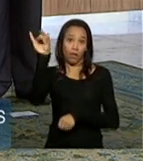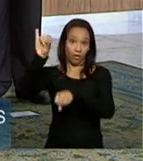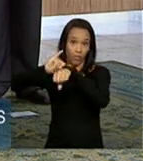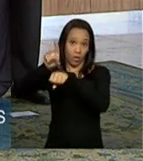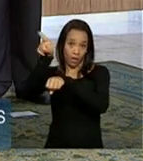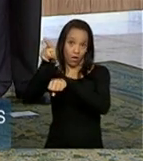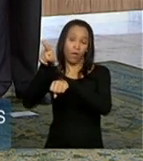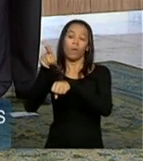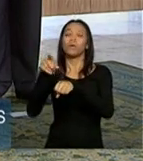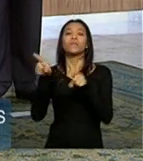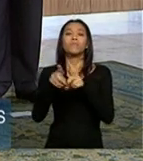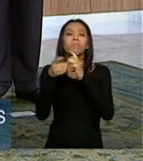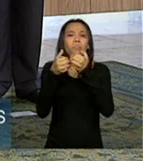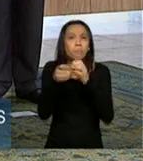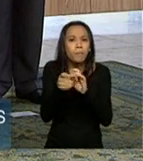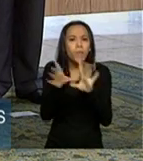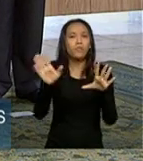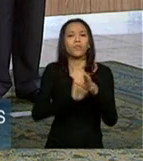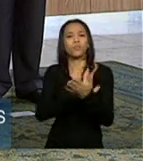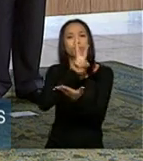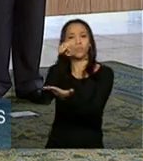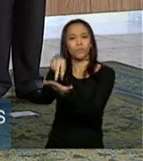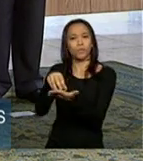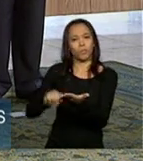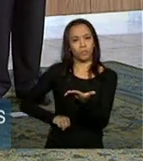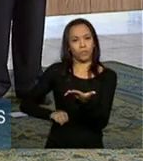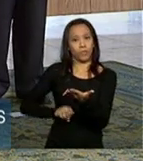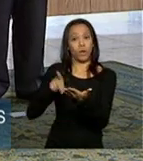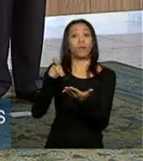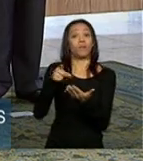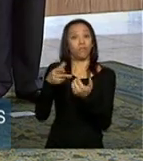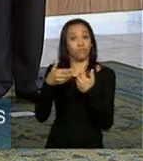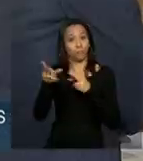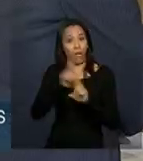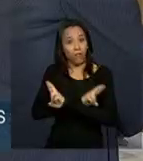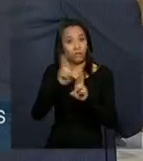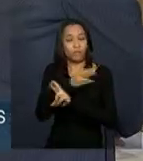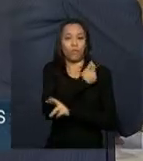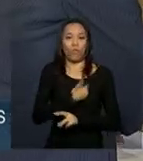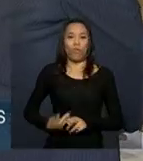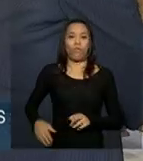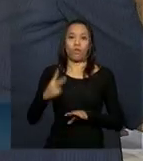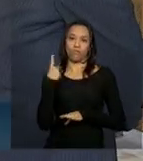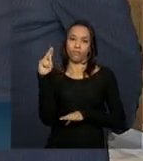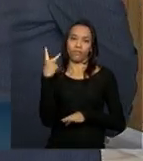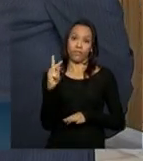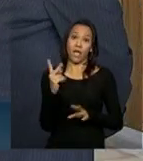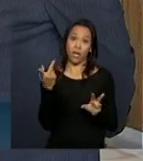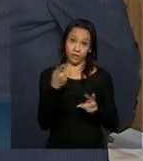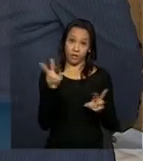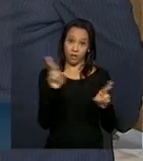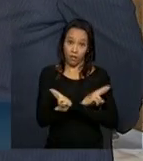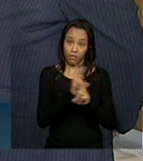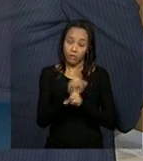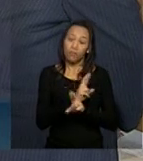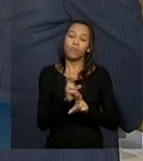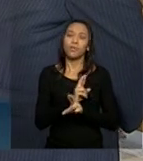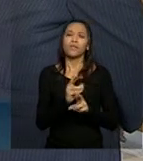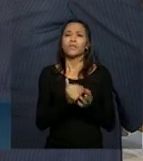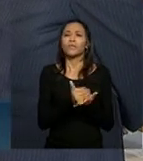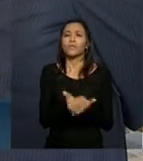missão diplomática permanente com o governo húngaro. As relações diplomáticas entre os dois países foram estabelecidas